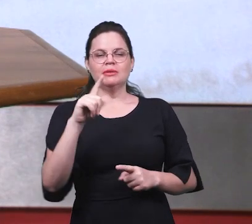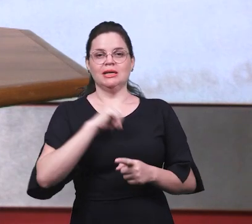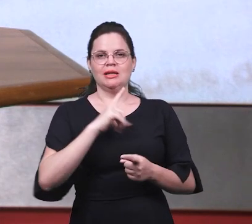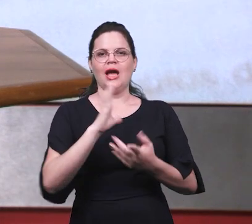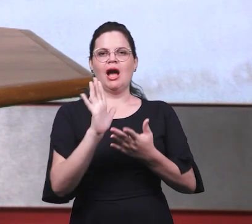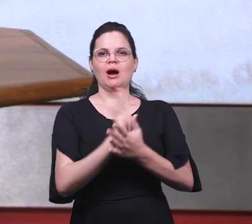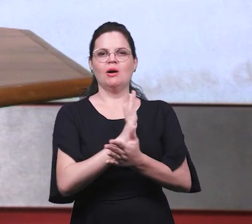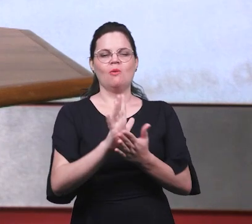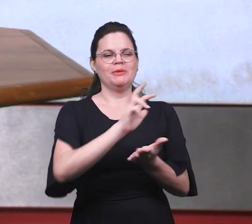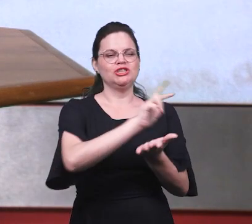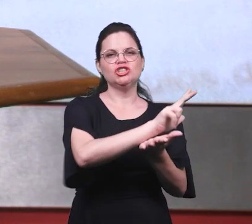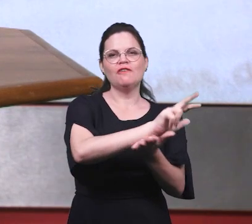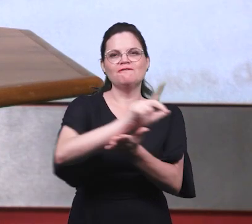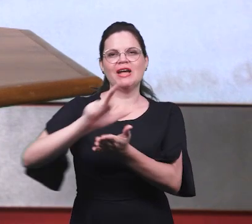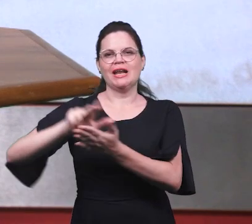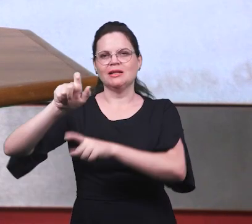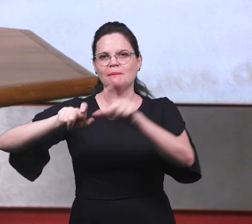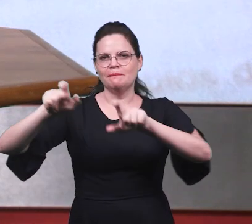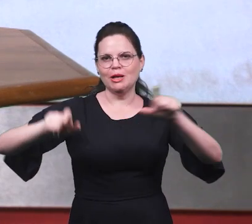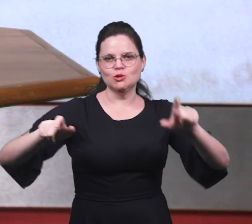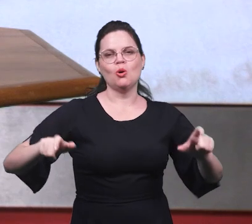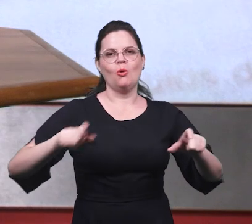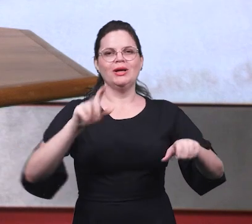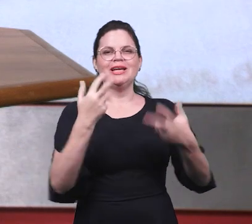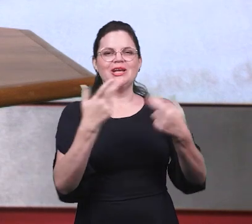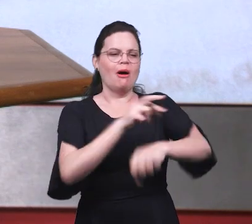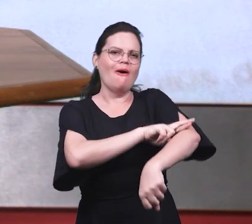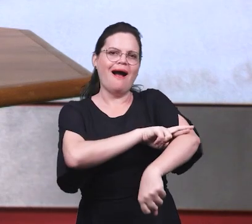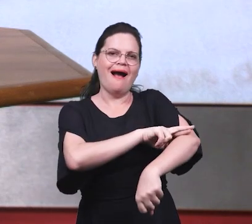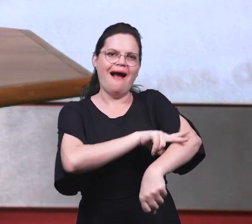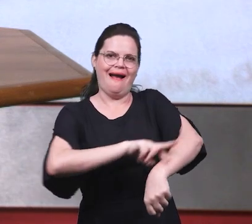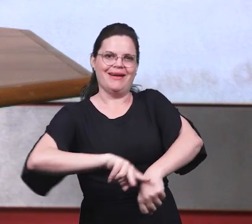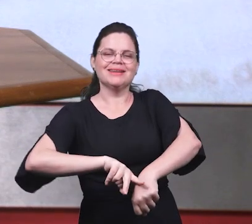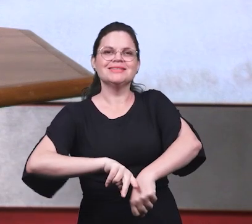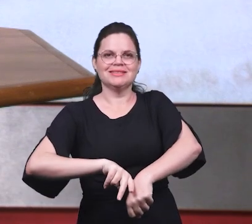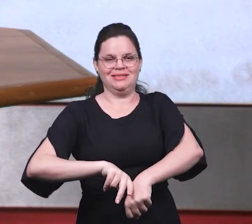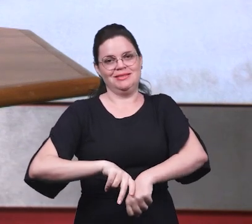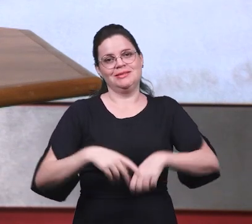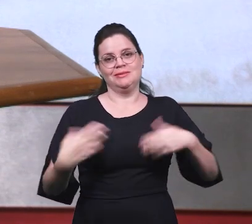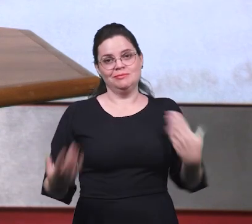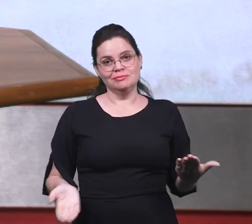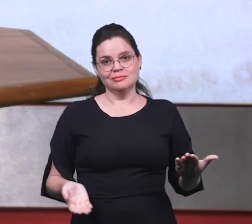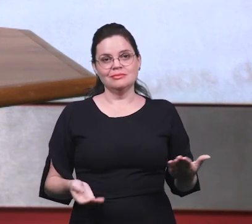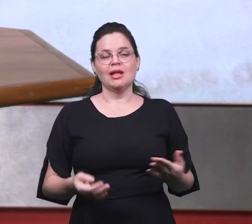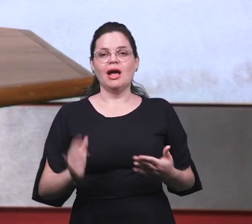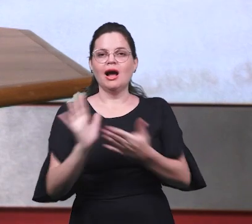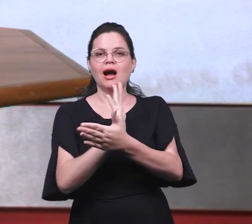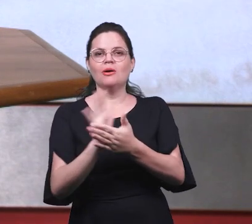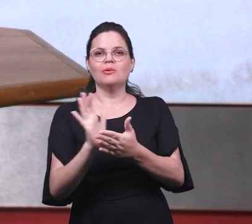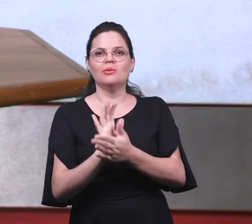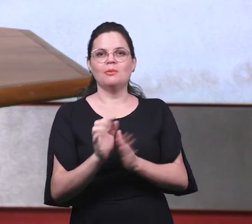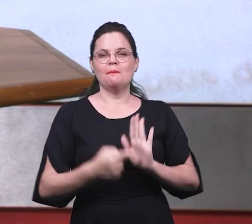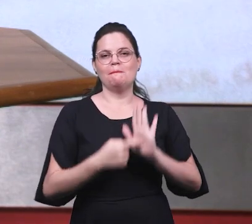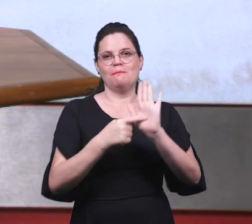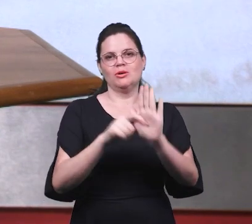físicas superficiais entre as pessoas, ao que erroneamente alguns chamam